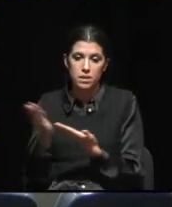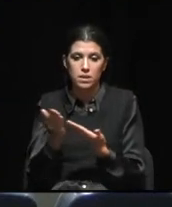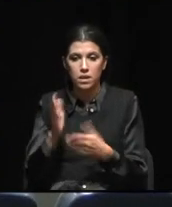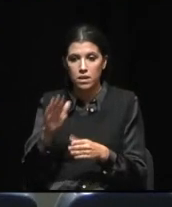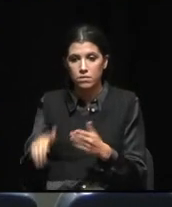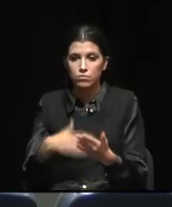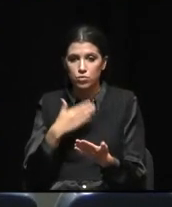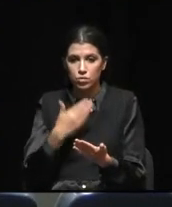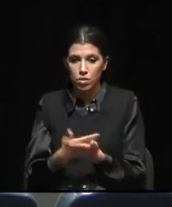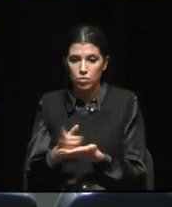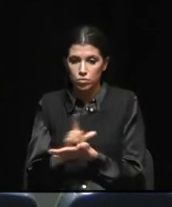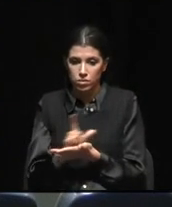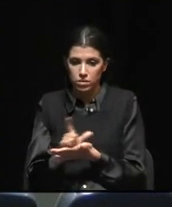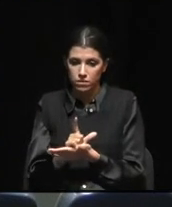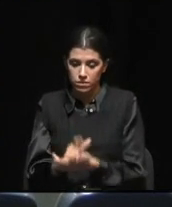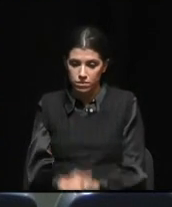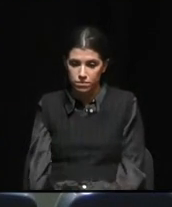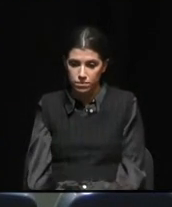Livre